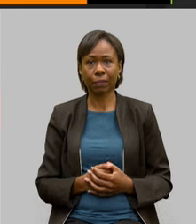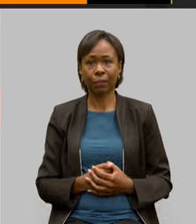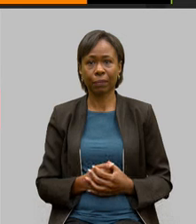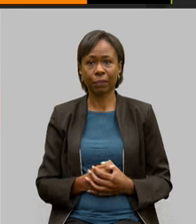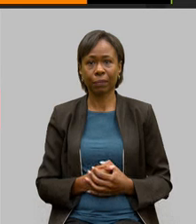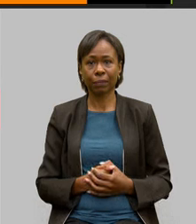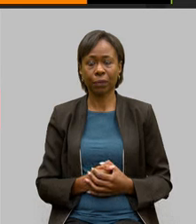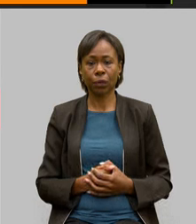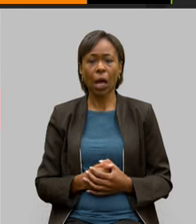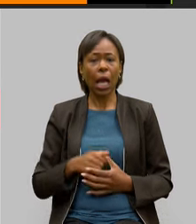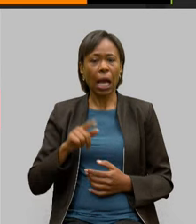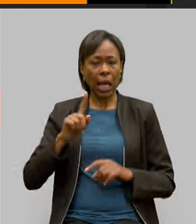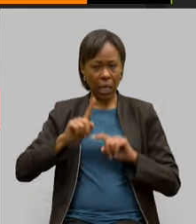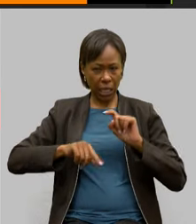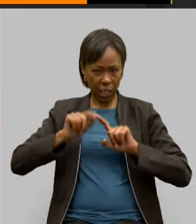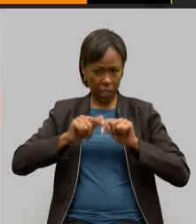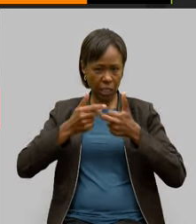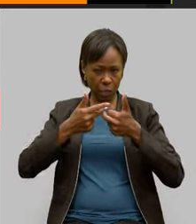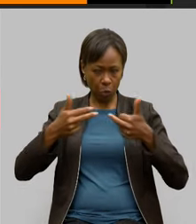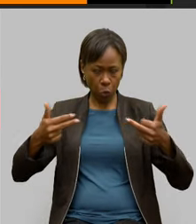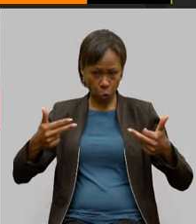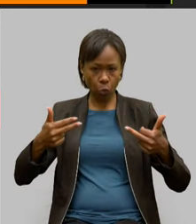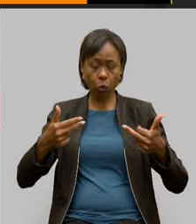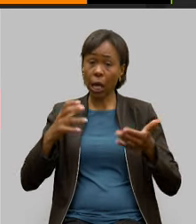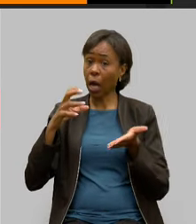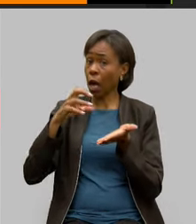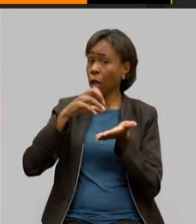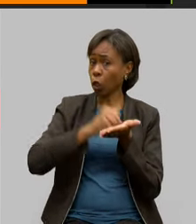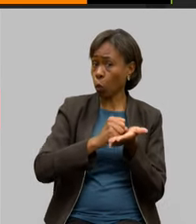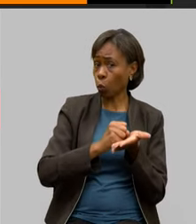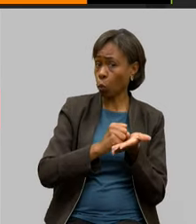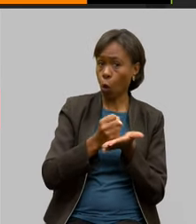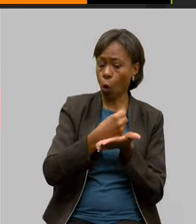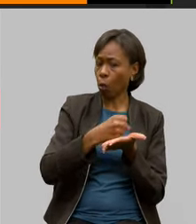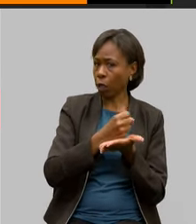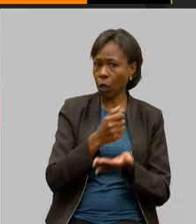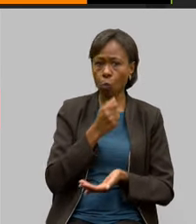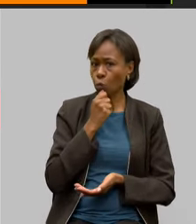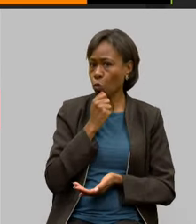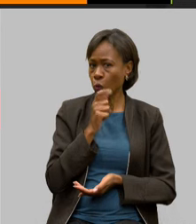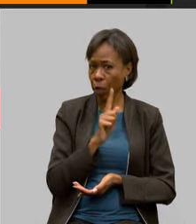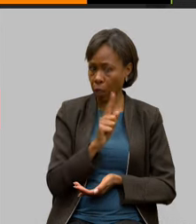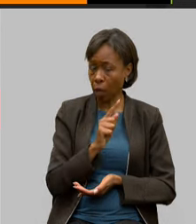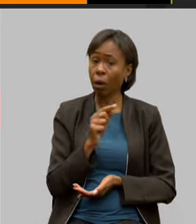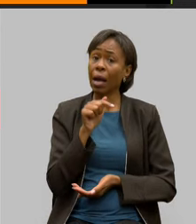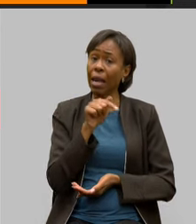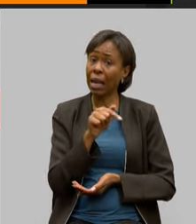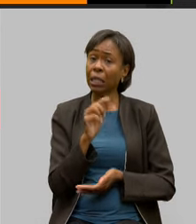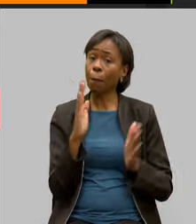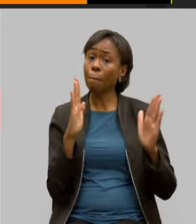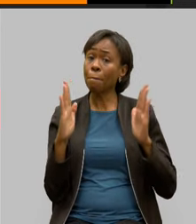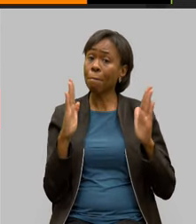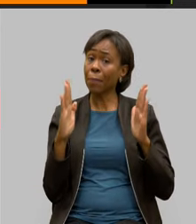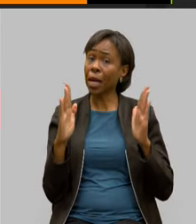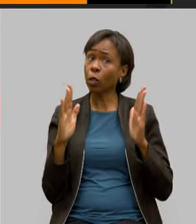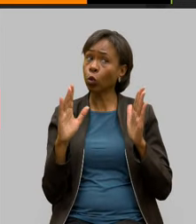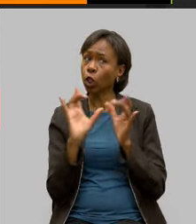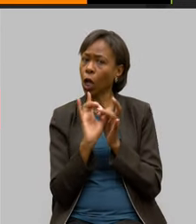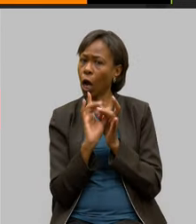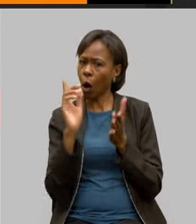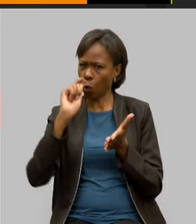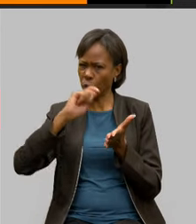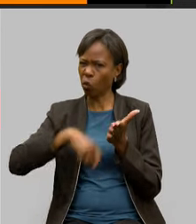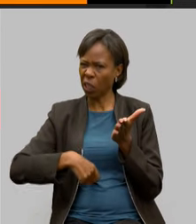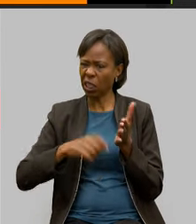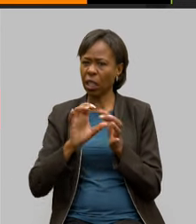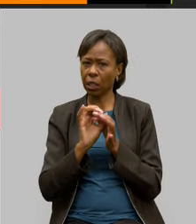os produtos né Eh por não serem registrados como medicamentos né como eu já falei Eles têm um prazo né de autorização acho que eu já